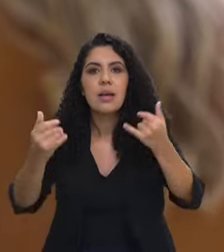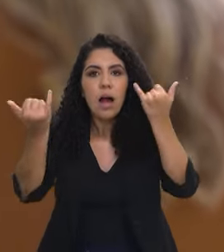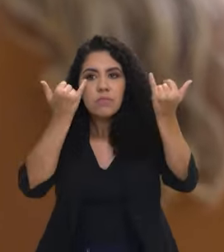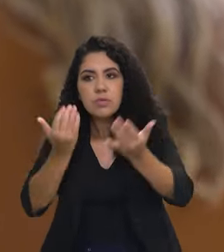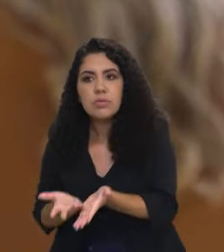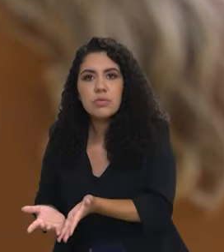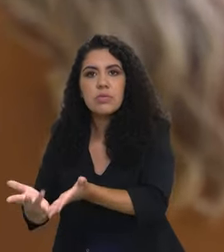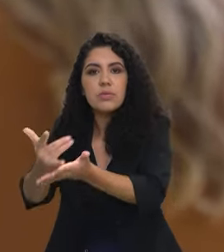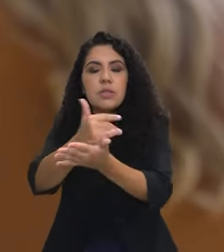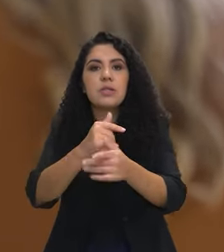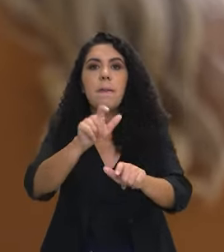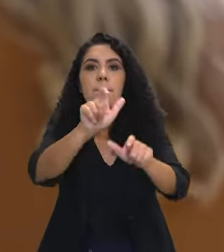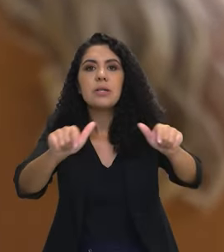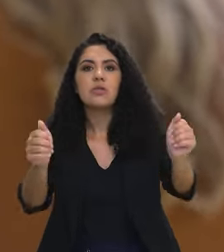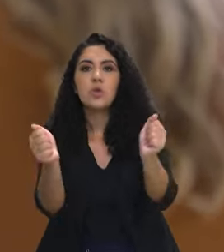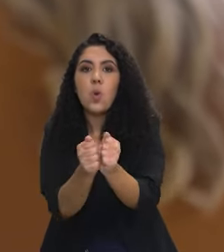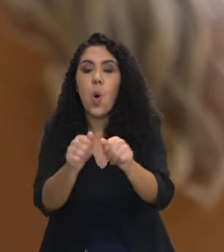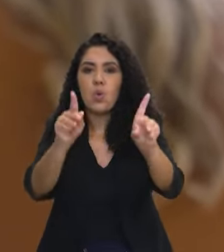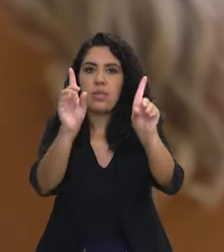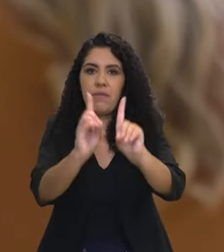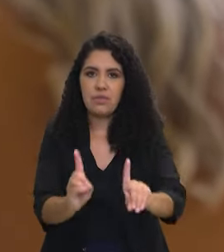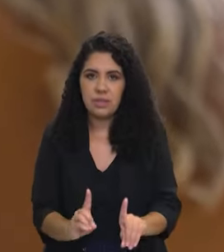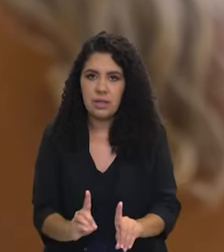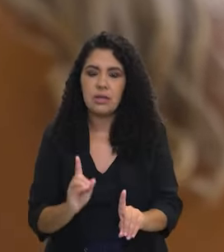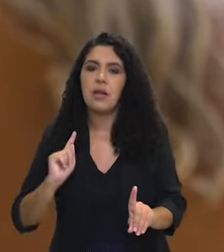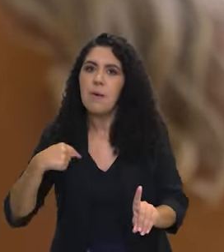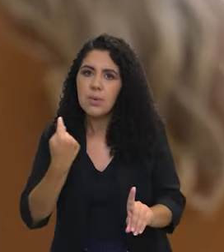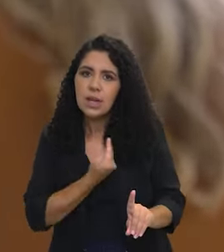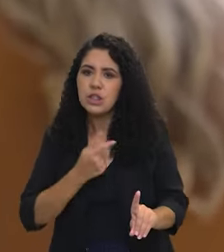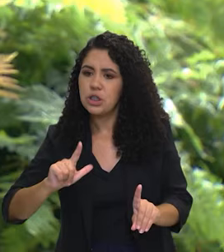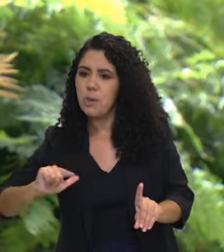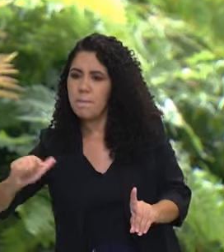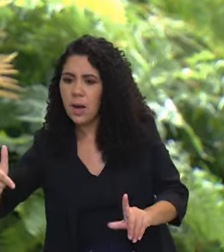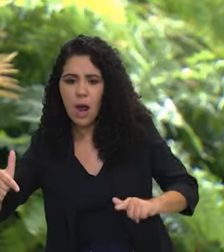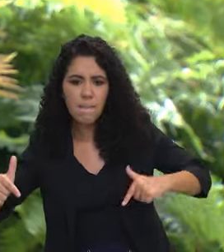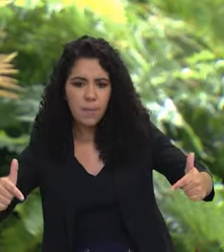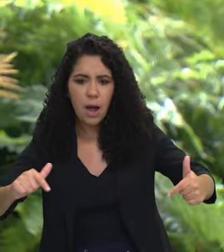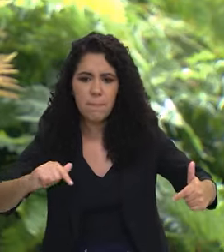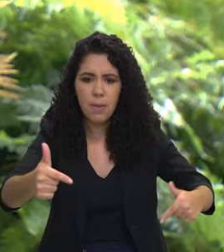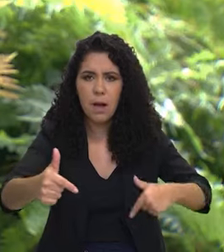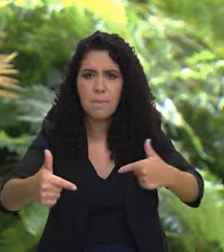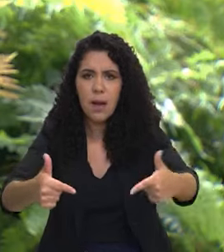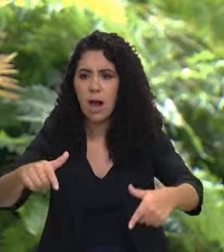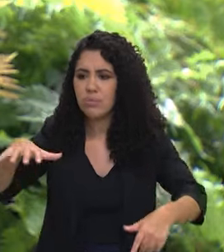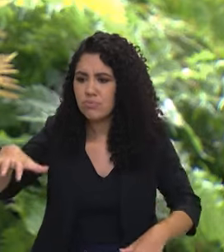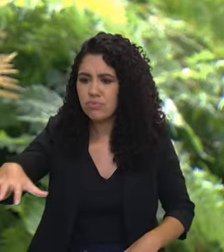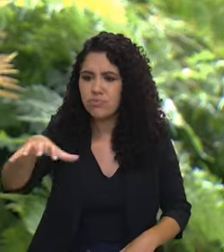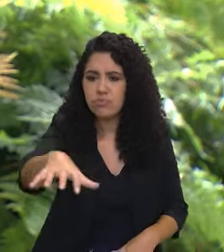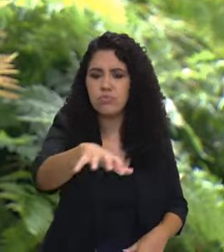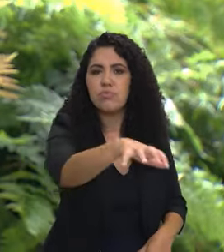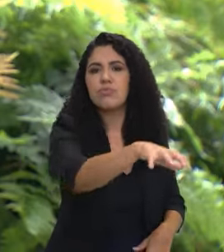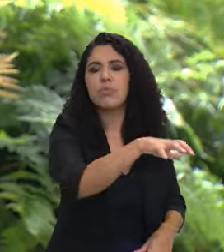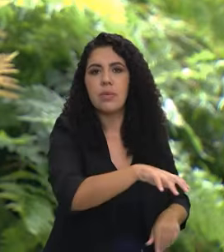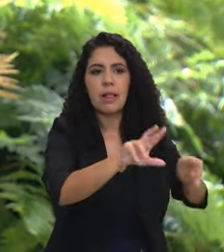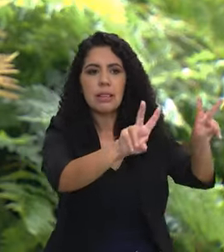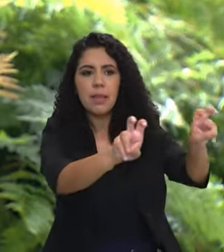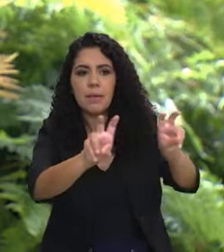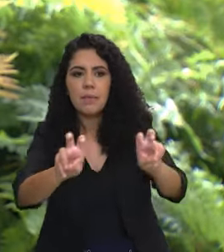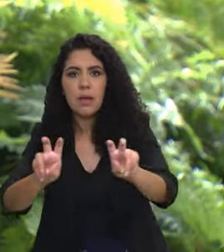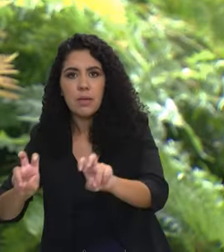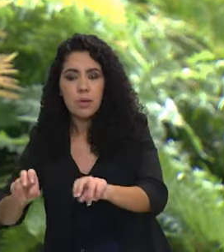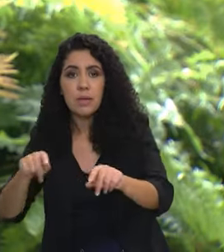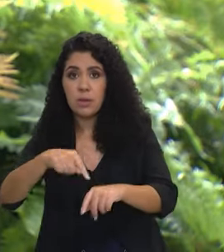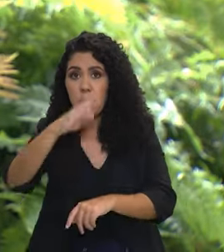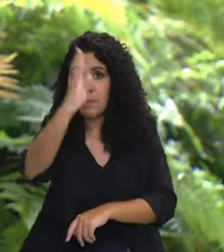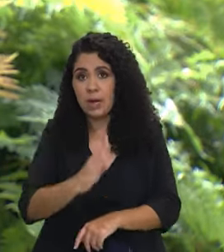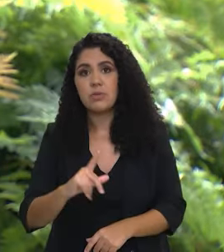pessoas com deficiência. Para fazer frente, né, a esses desafios de inclusão e de diversidade com os quais a gente está